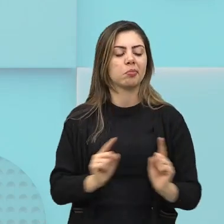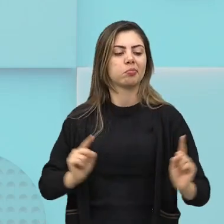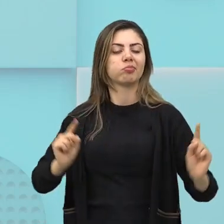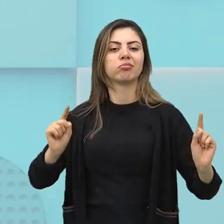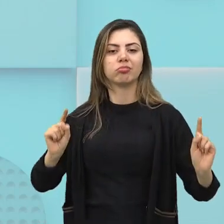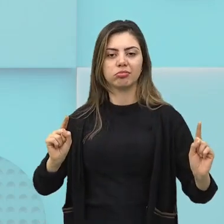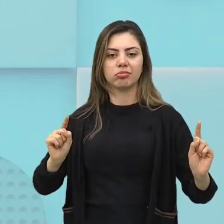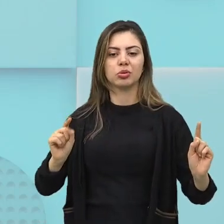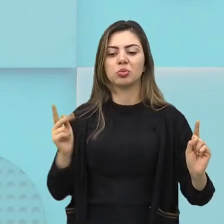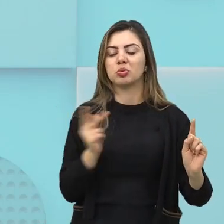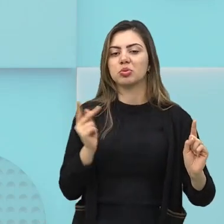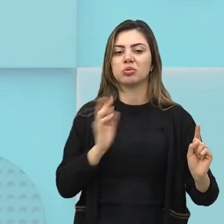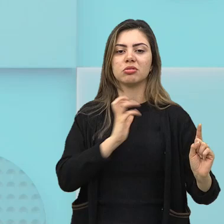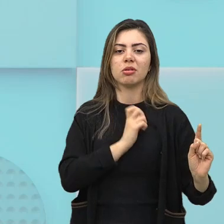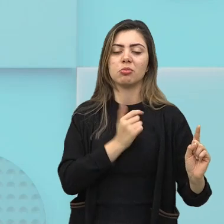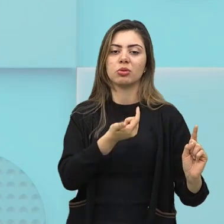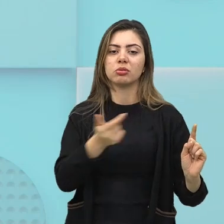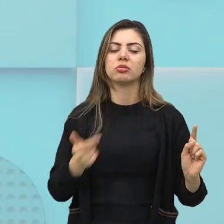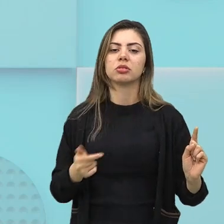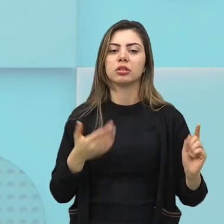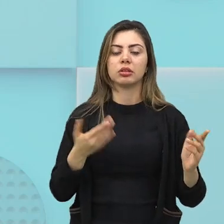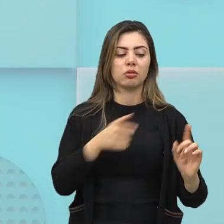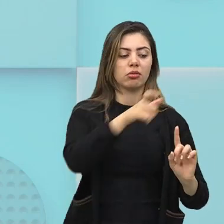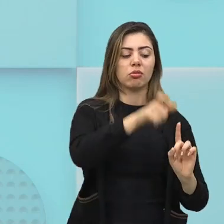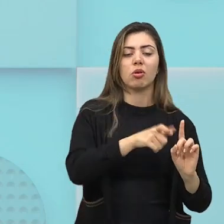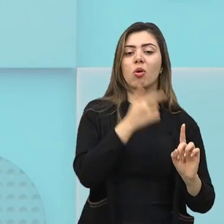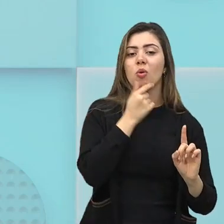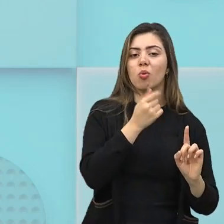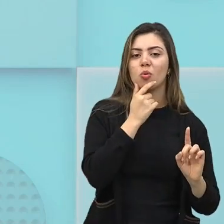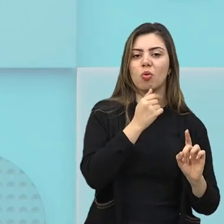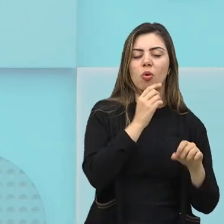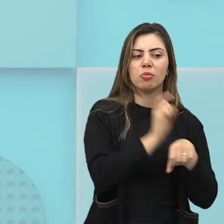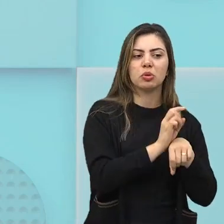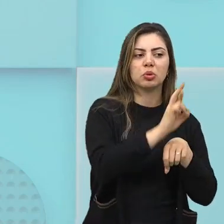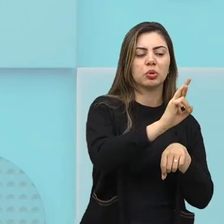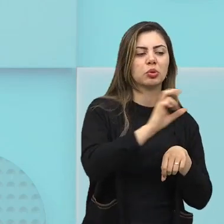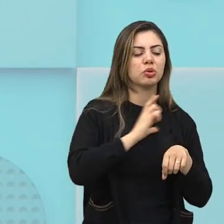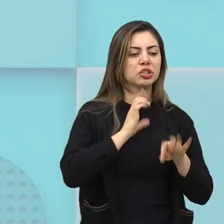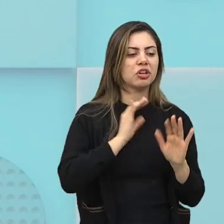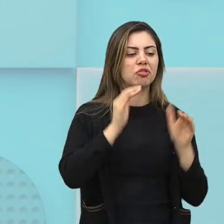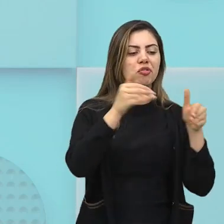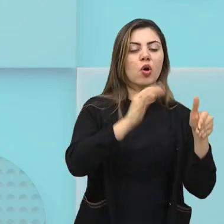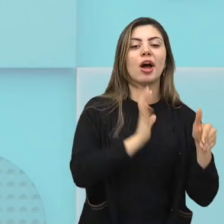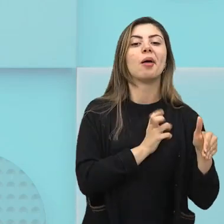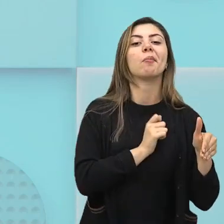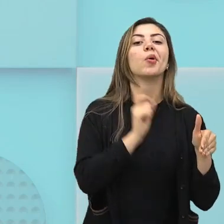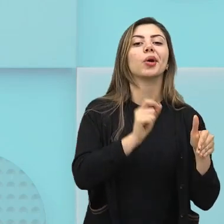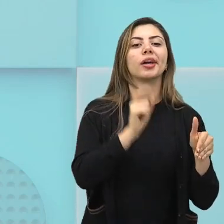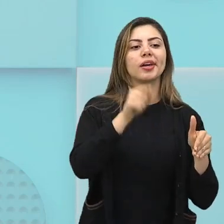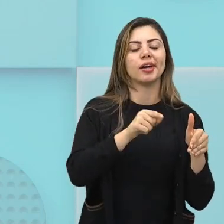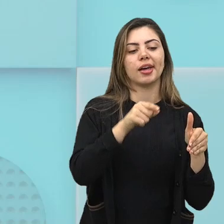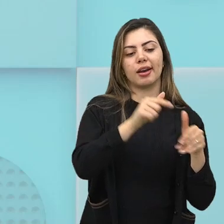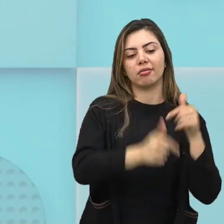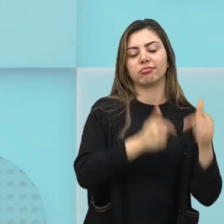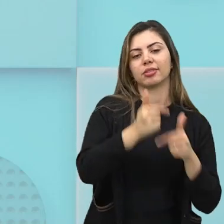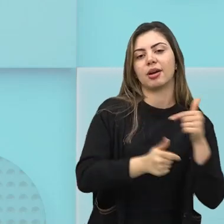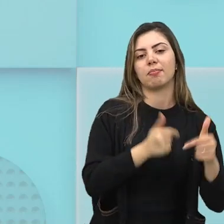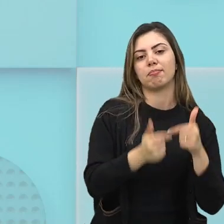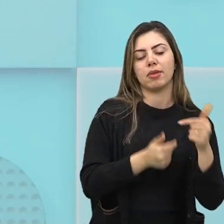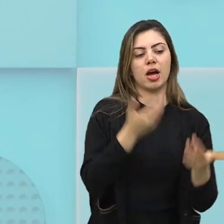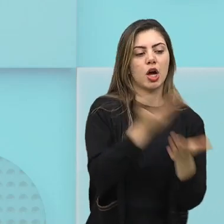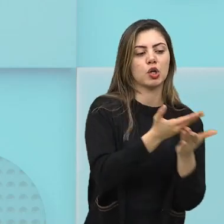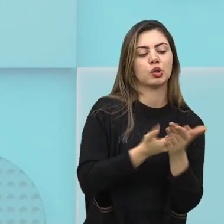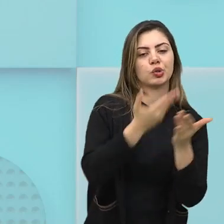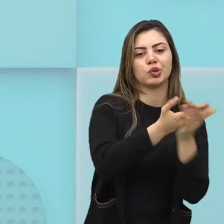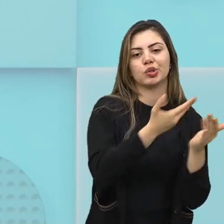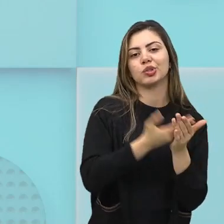prioridade que Bacamarte ele tinha mais com a sua carreira, com seus estudos, em detrimento